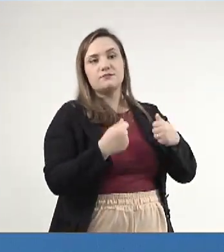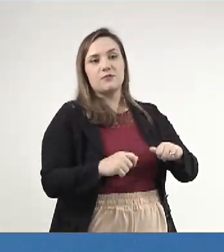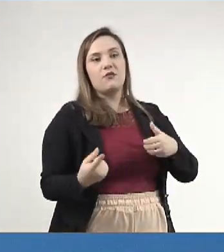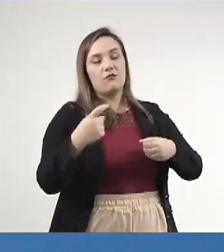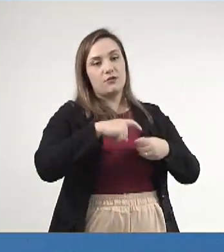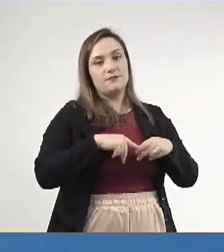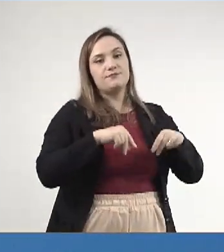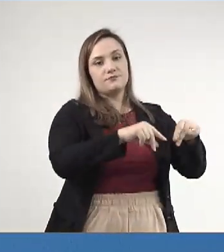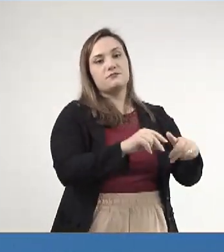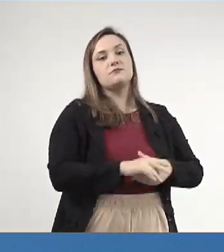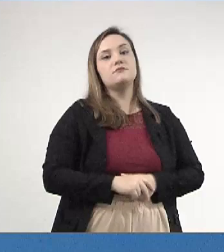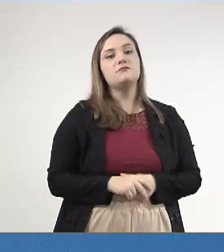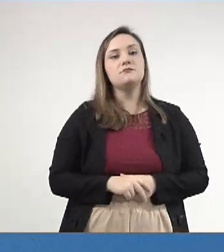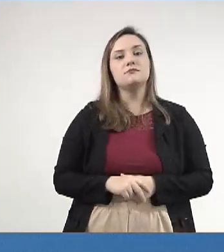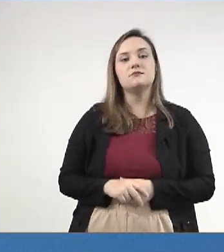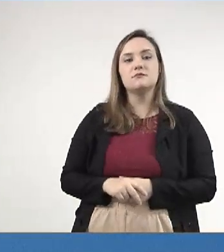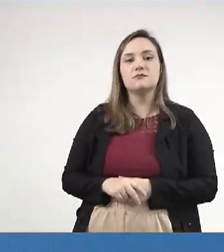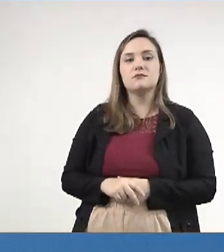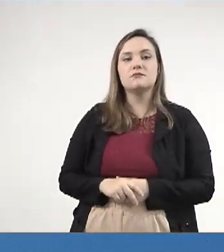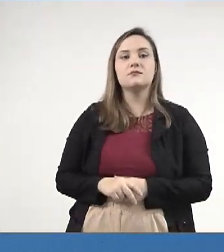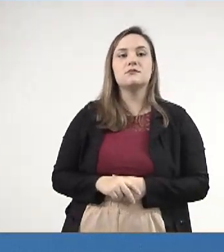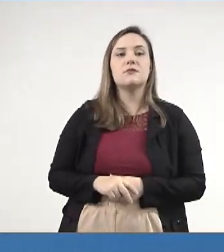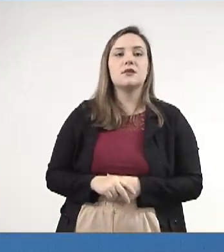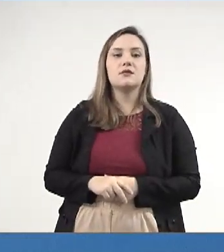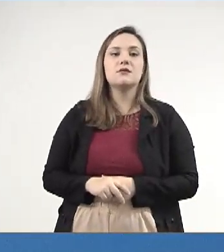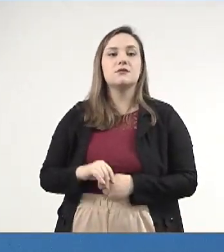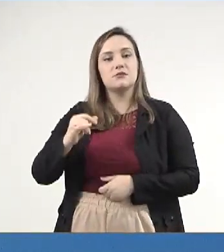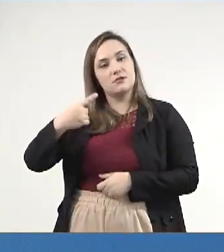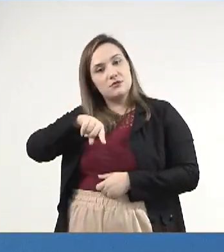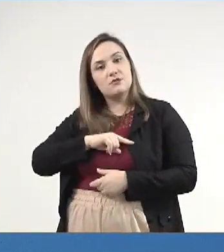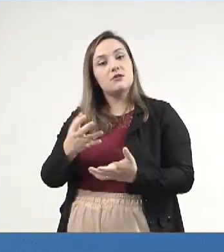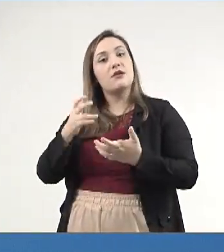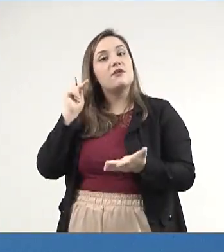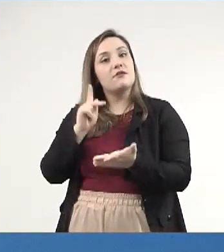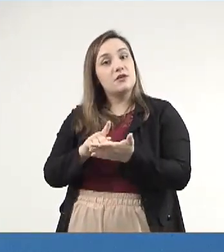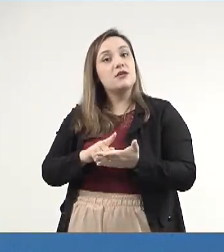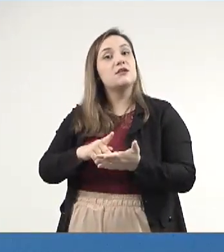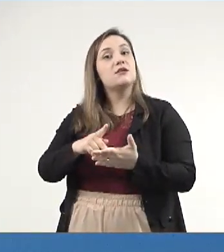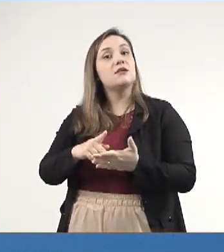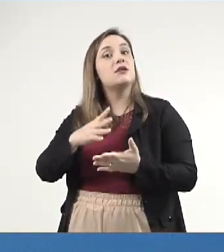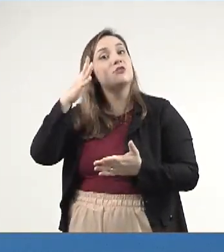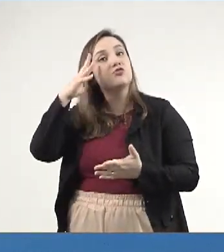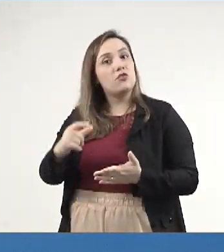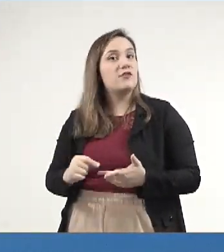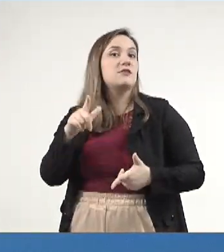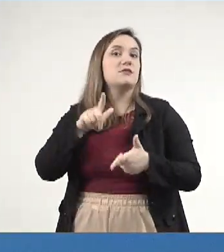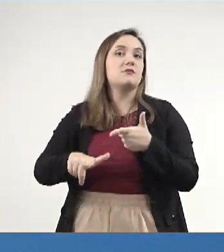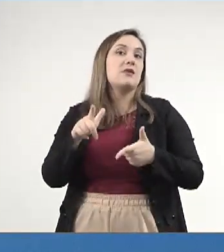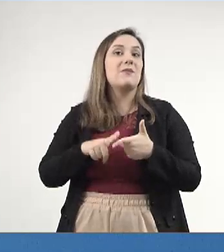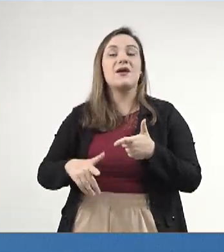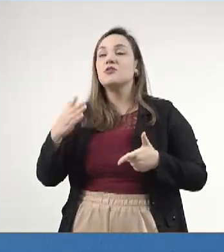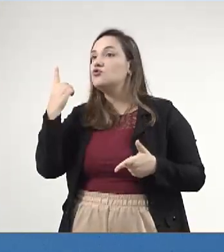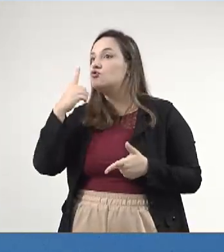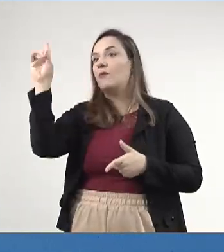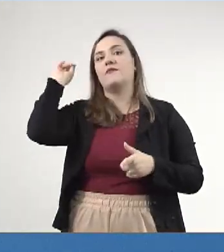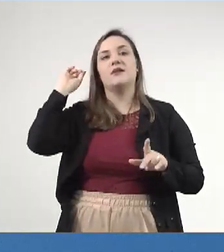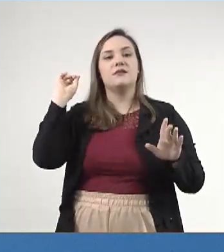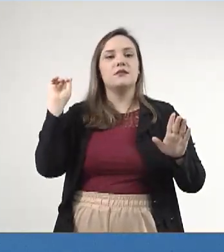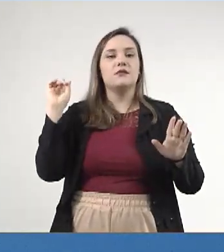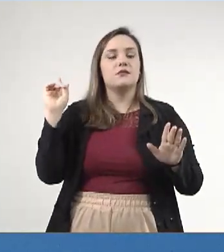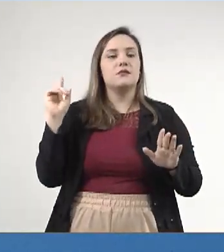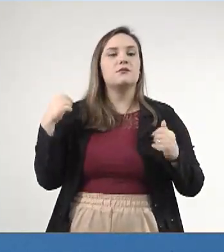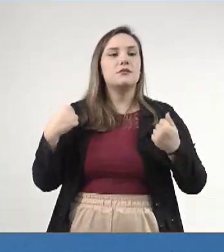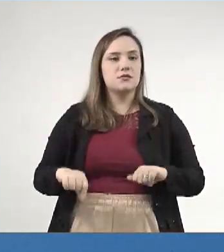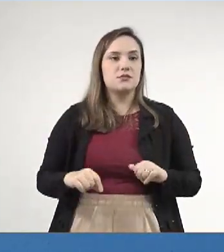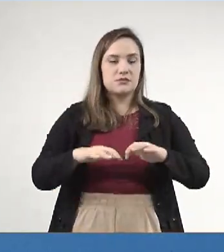territórios. Então, eu acho que a primeira coisa que nós temos que fazer, se nós queremos realmente encontrar alternativas, solucionar isso de vez, é demarcar